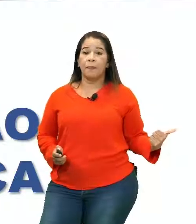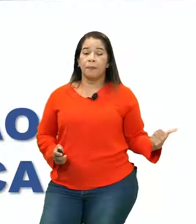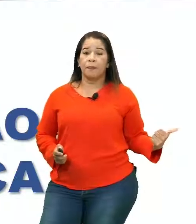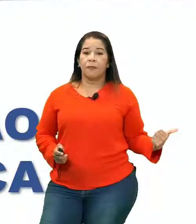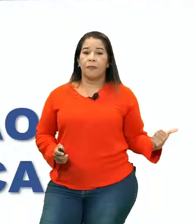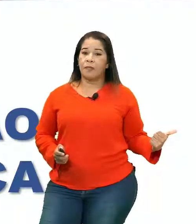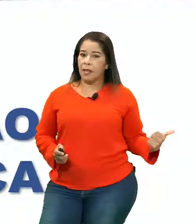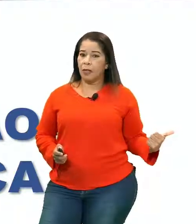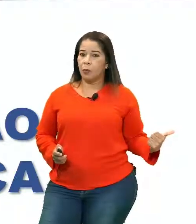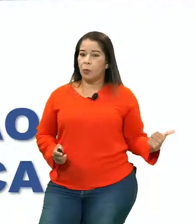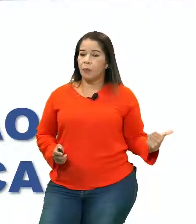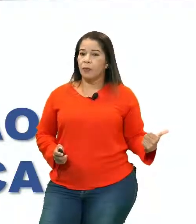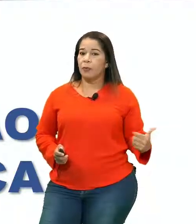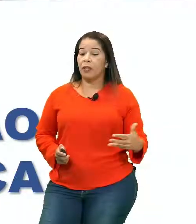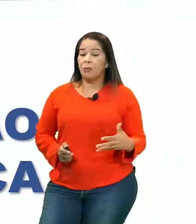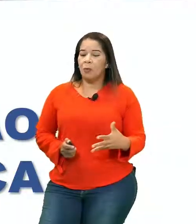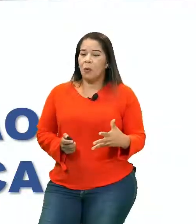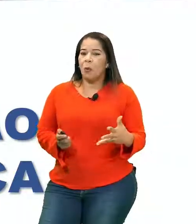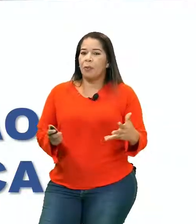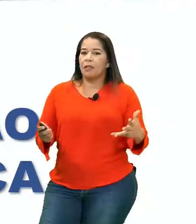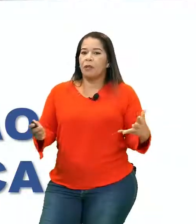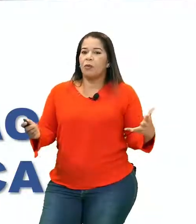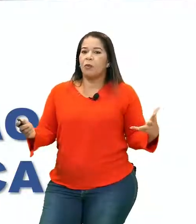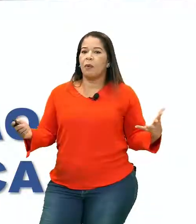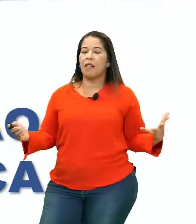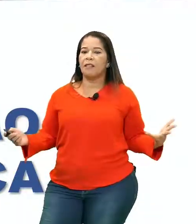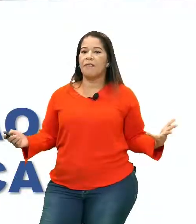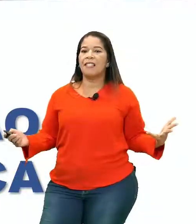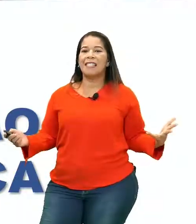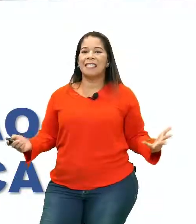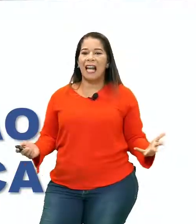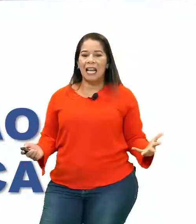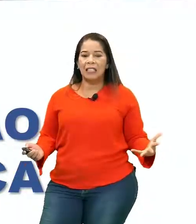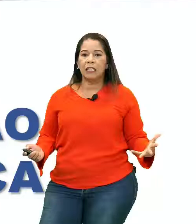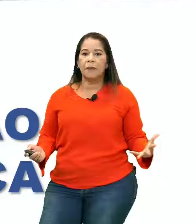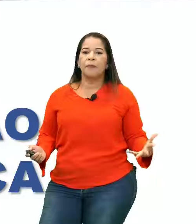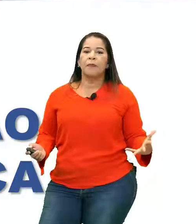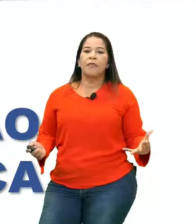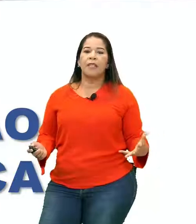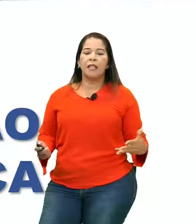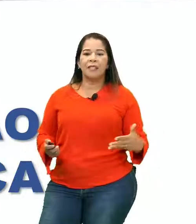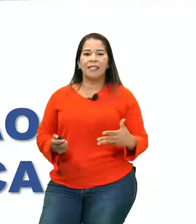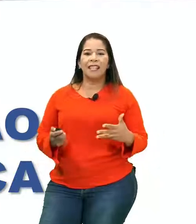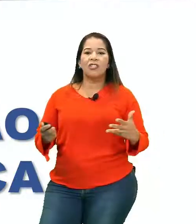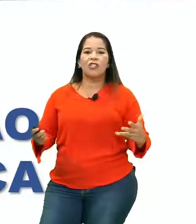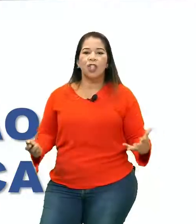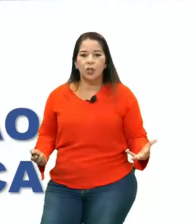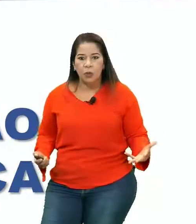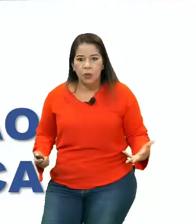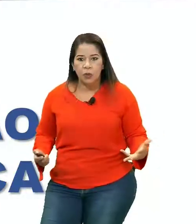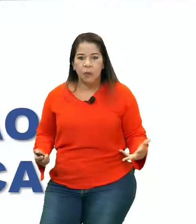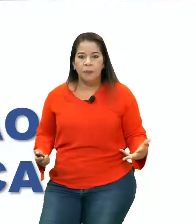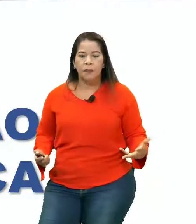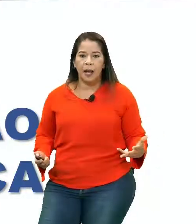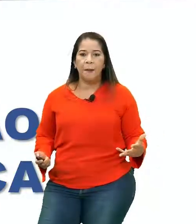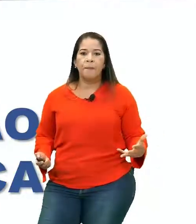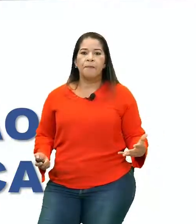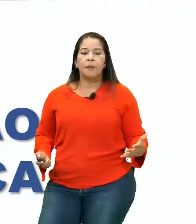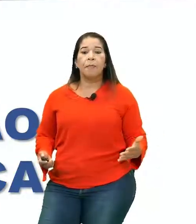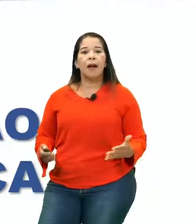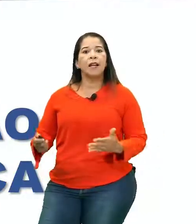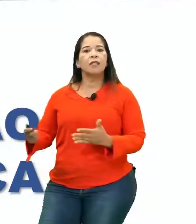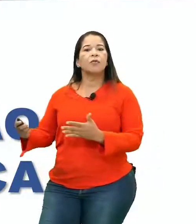molecular, certo? Então temos uma compreensão muito mais avançada desses sentidos,